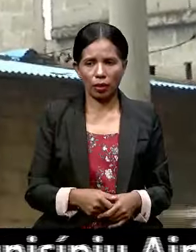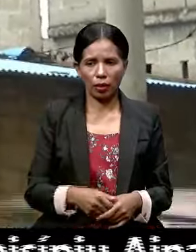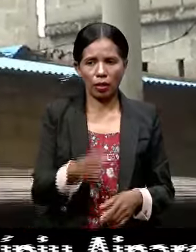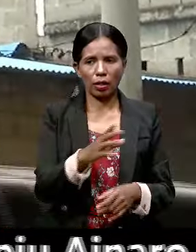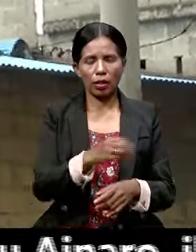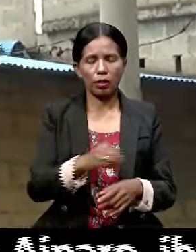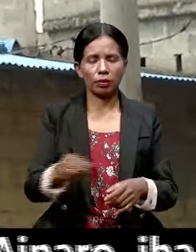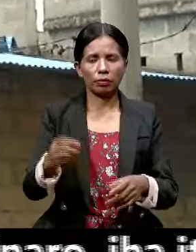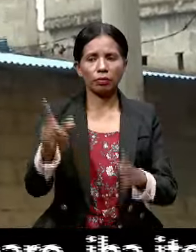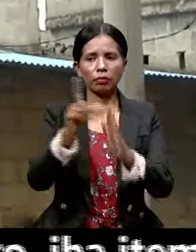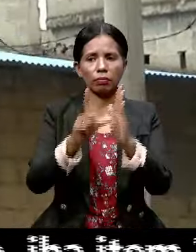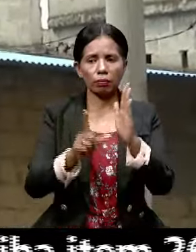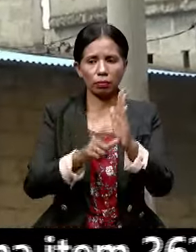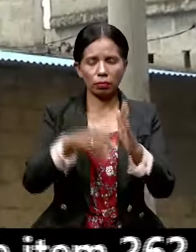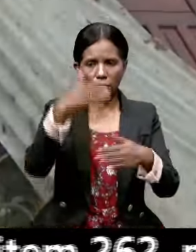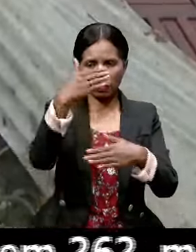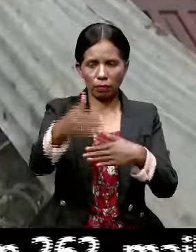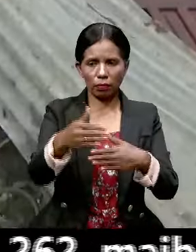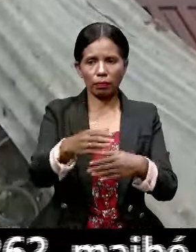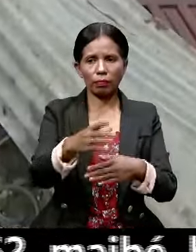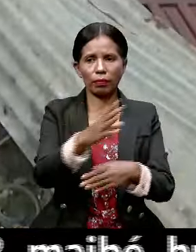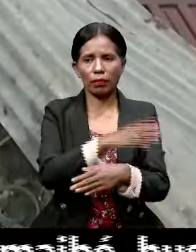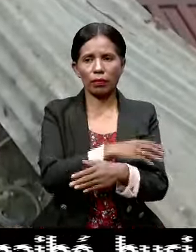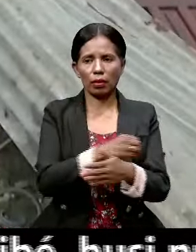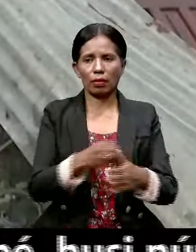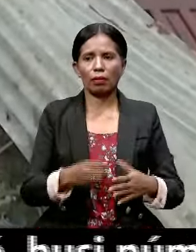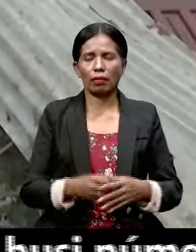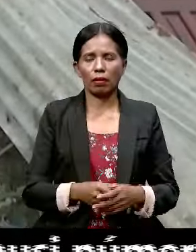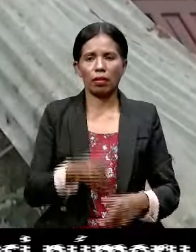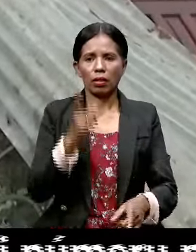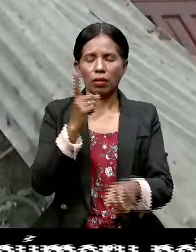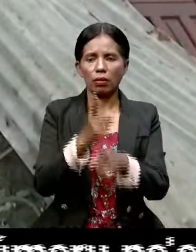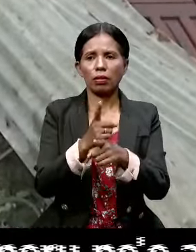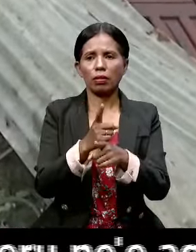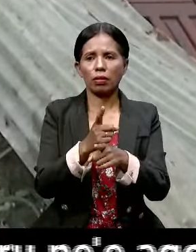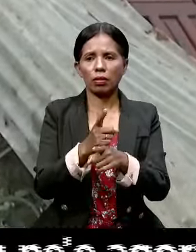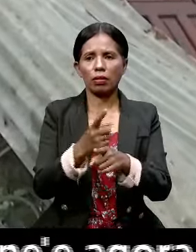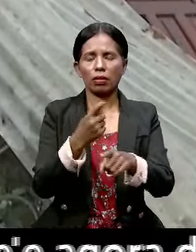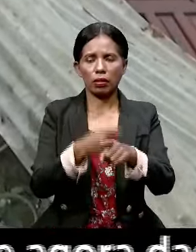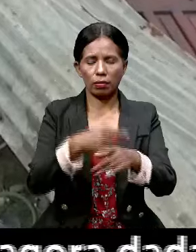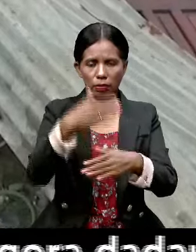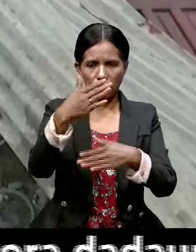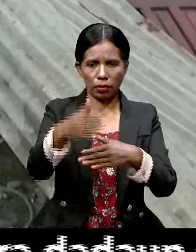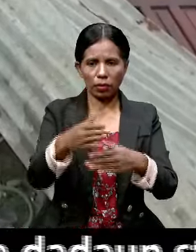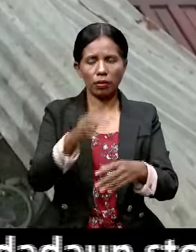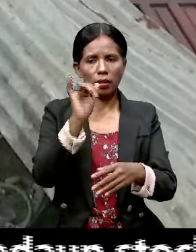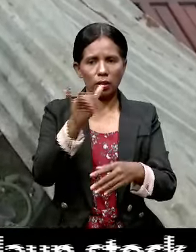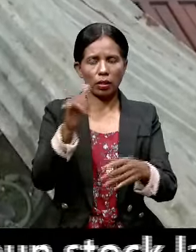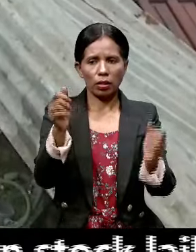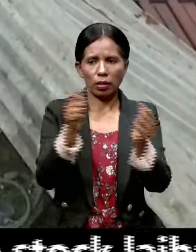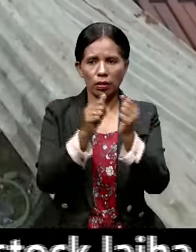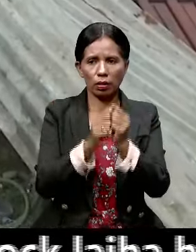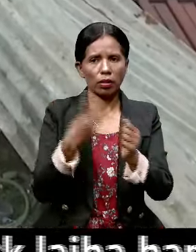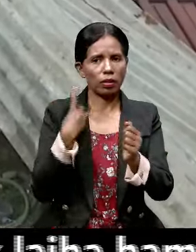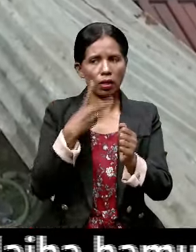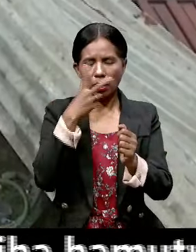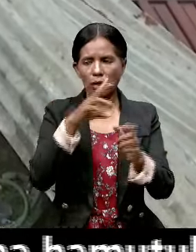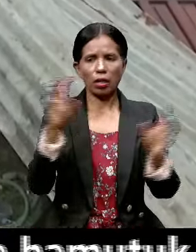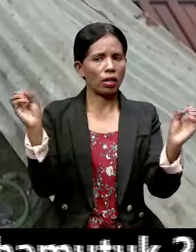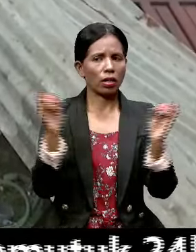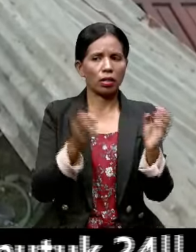uing. Ini prelegal, katak, lau sana, tempo a mer lo son samba concordancia legal mas tren la ida ida ida